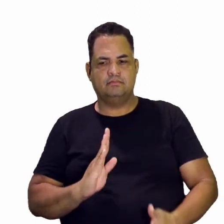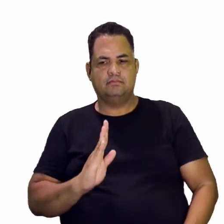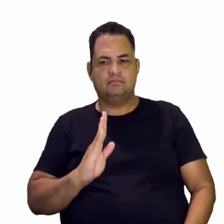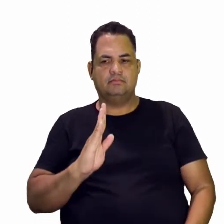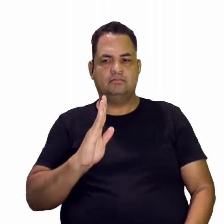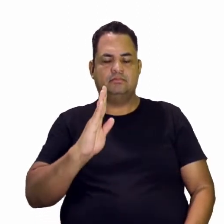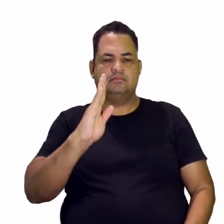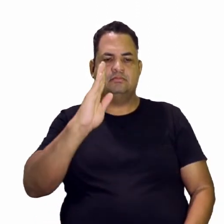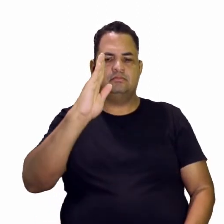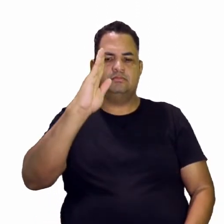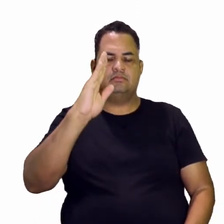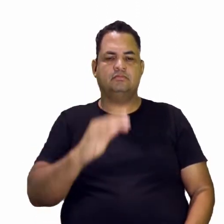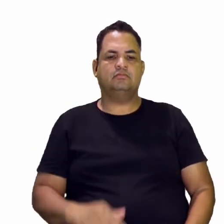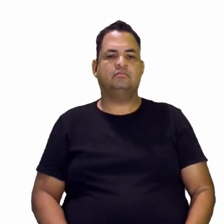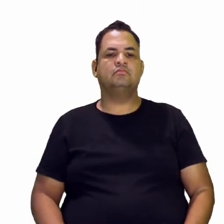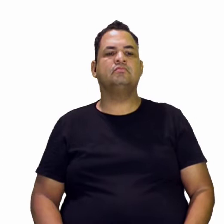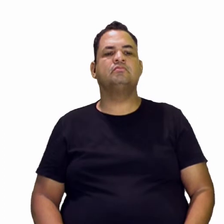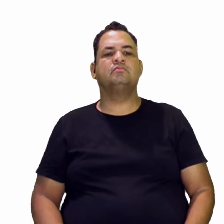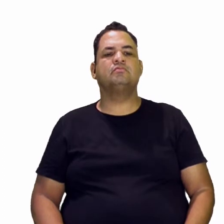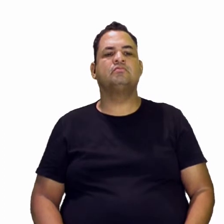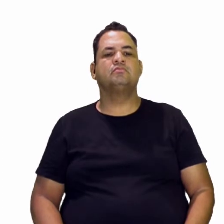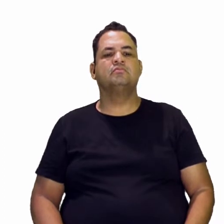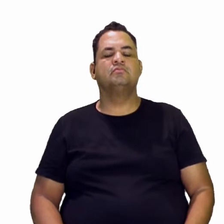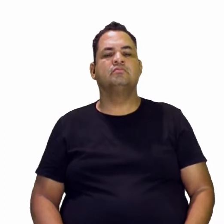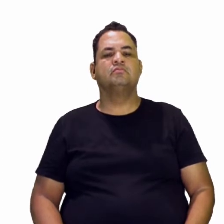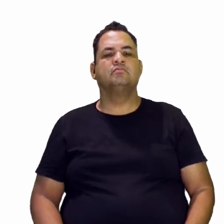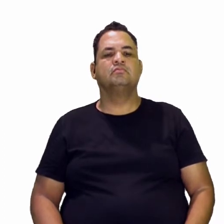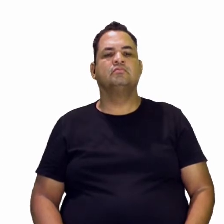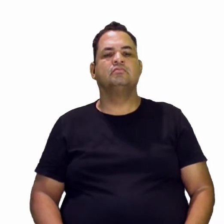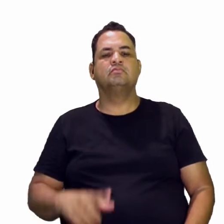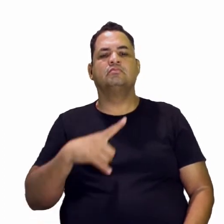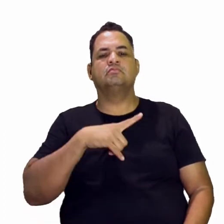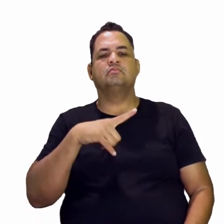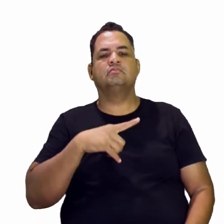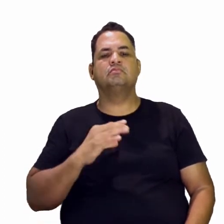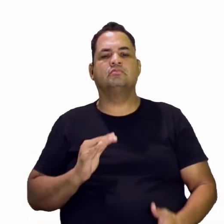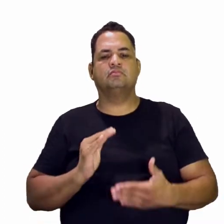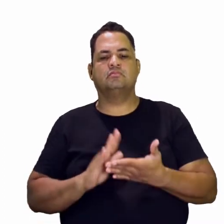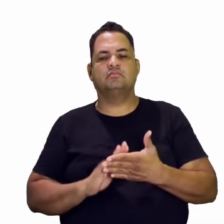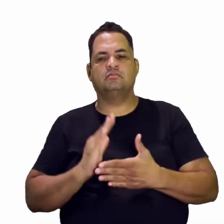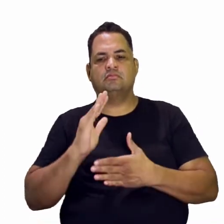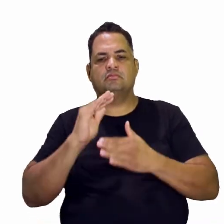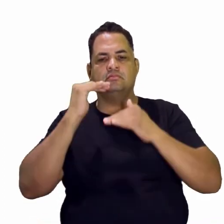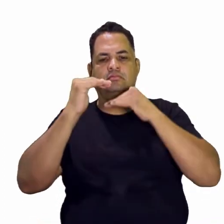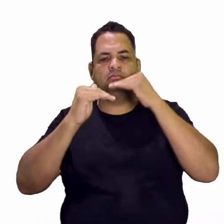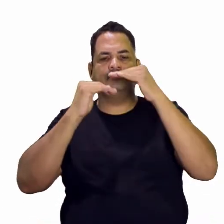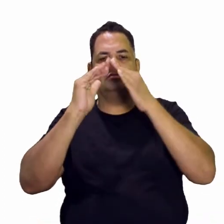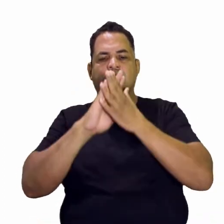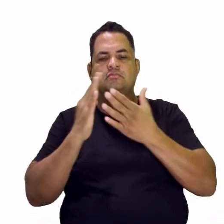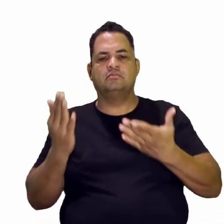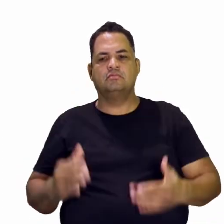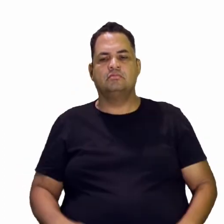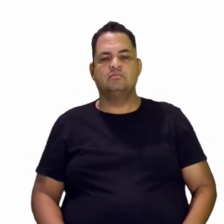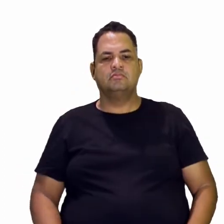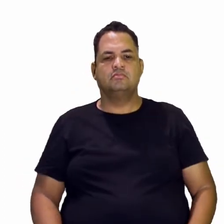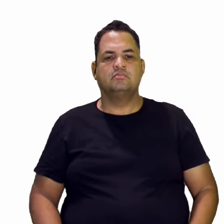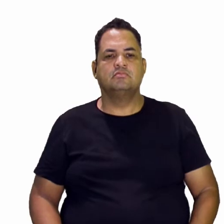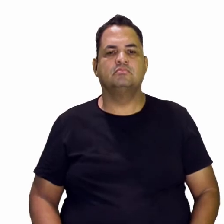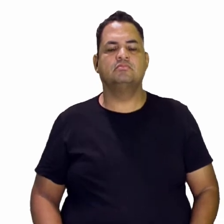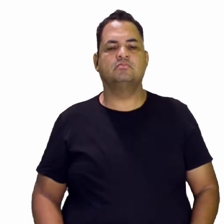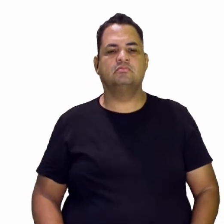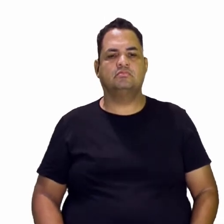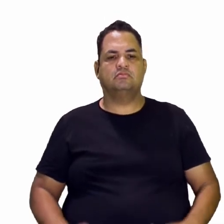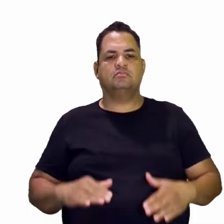estão acima, subindo na tabelinha, você vai ter os processos de evolução. Então, os mais atuais estão lá em cima.